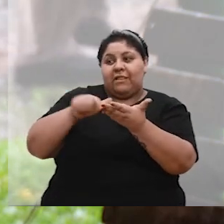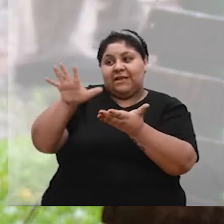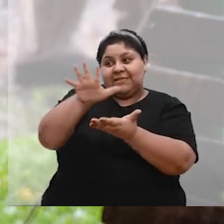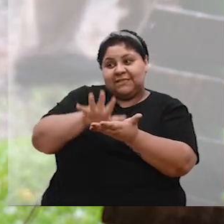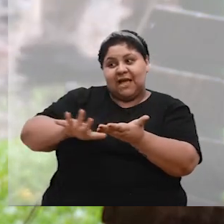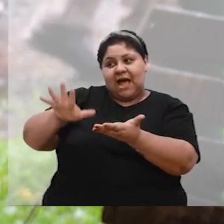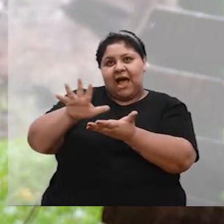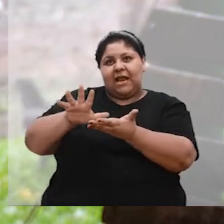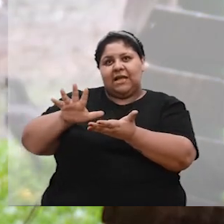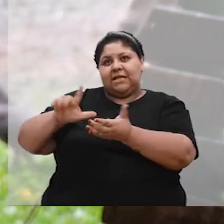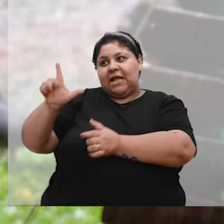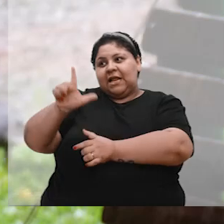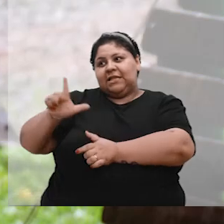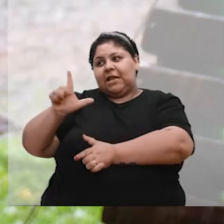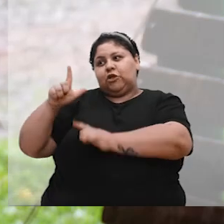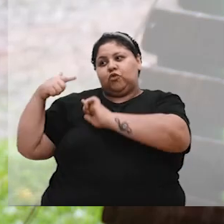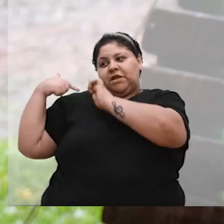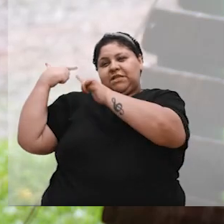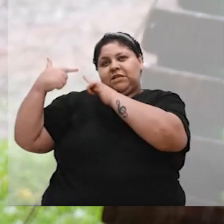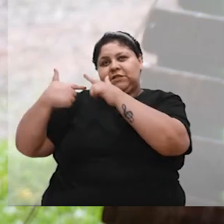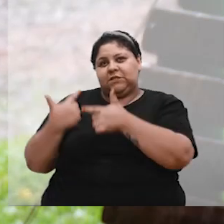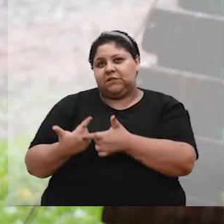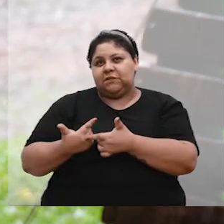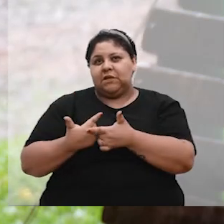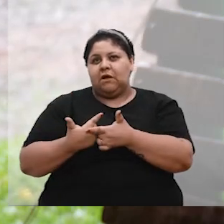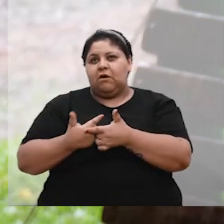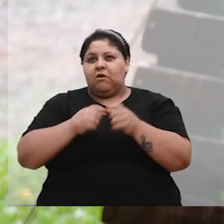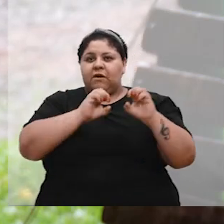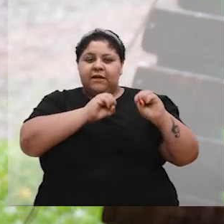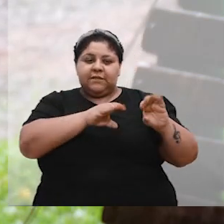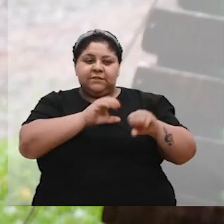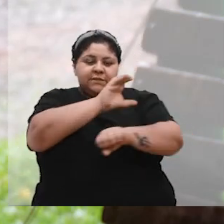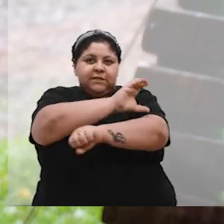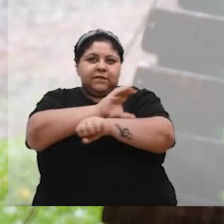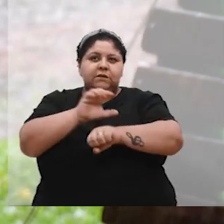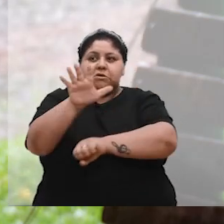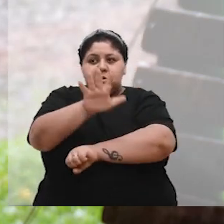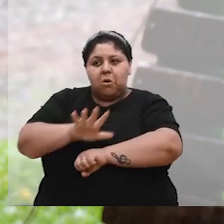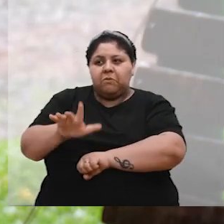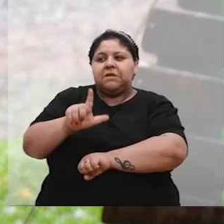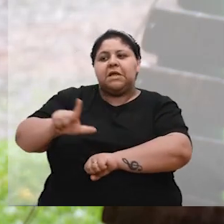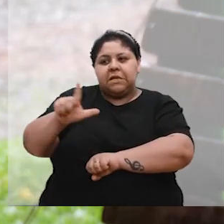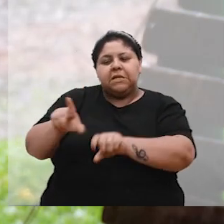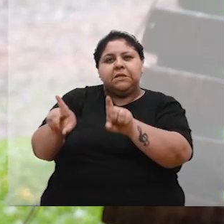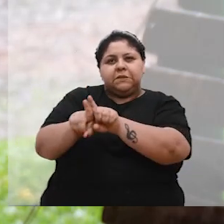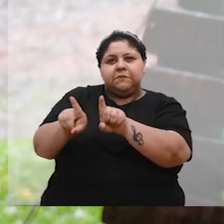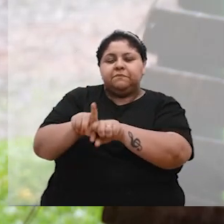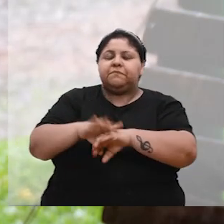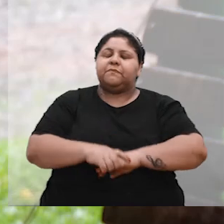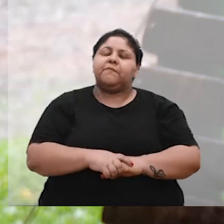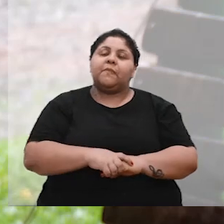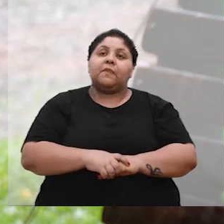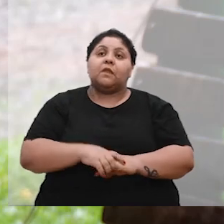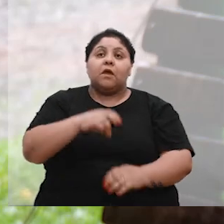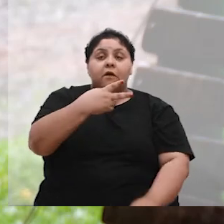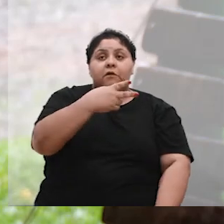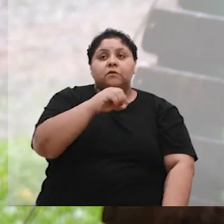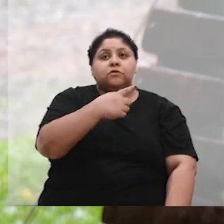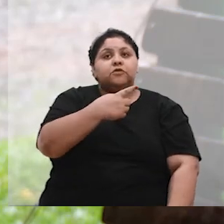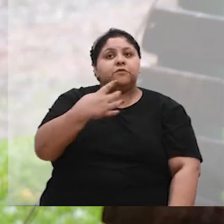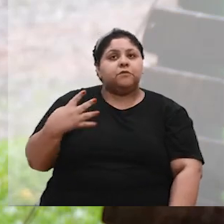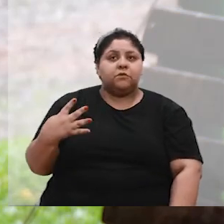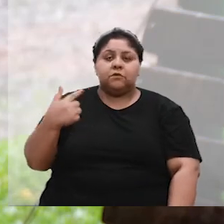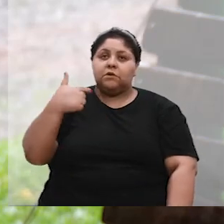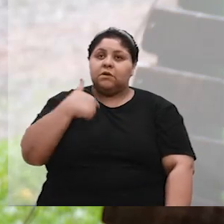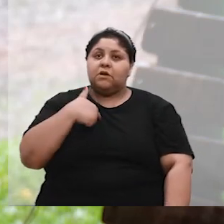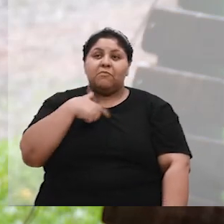dei vários cursos sobre isso, além de outras áreas de literatura. E até que em 2014 eu